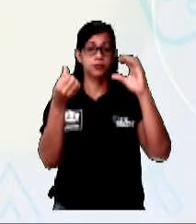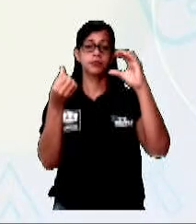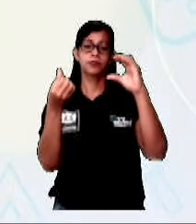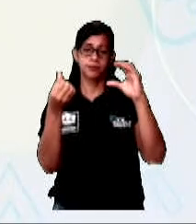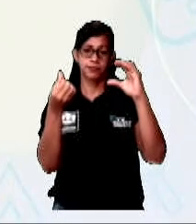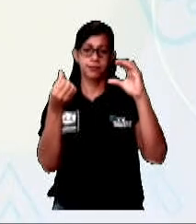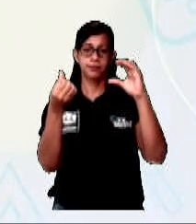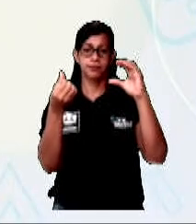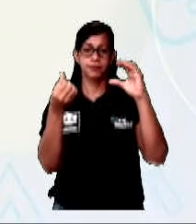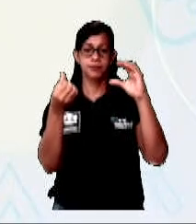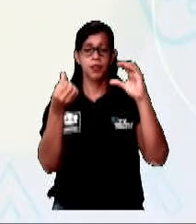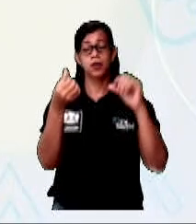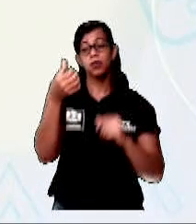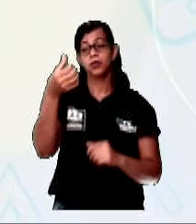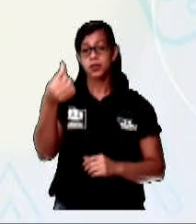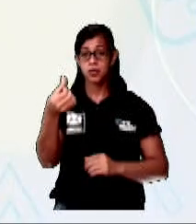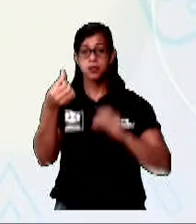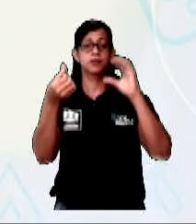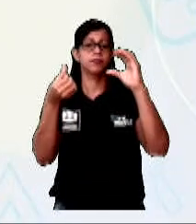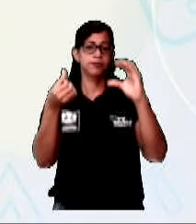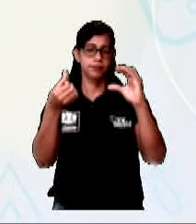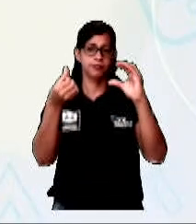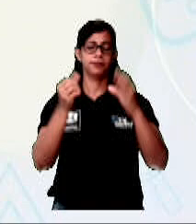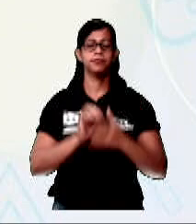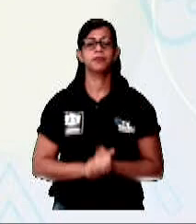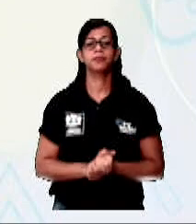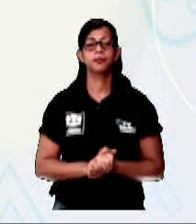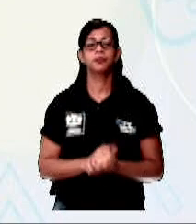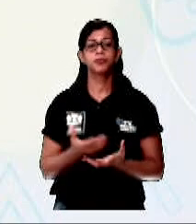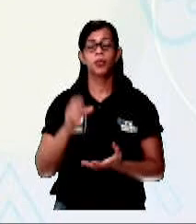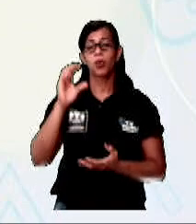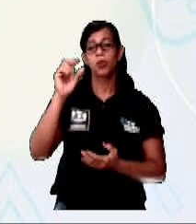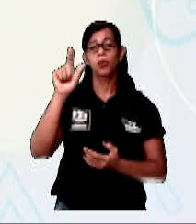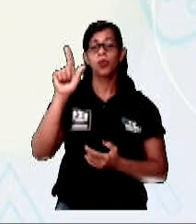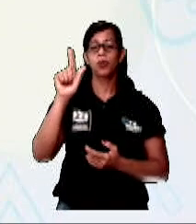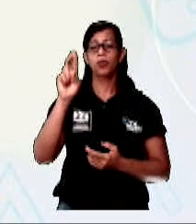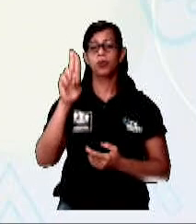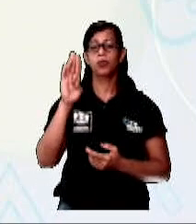nessa ordem, 6C. O